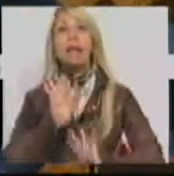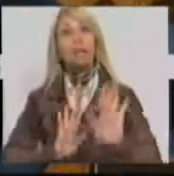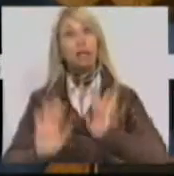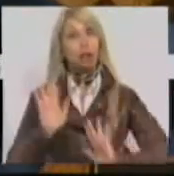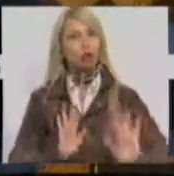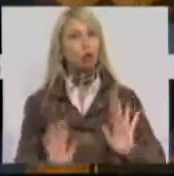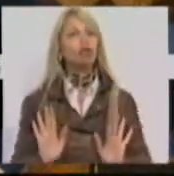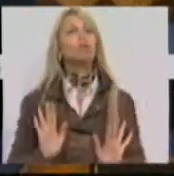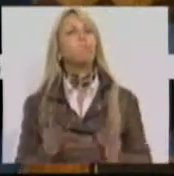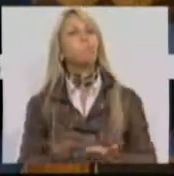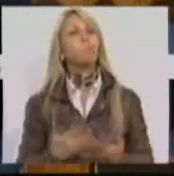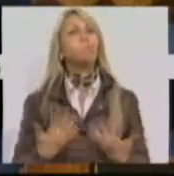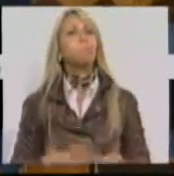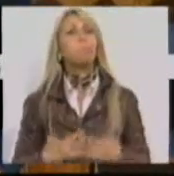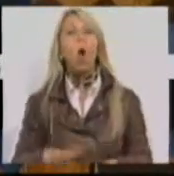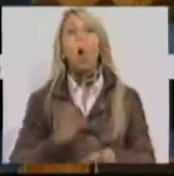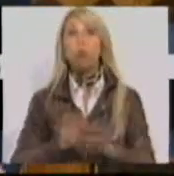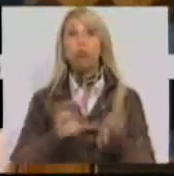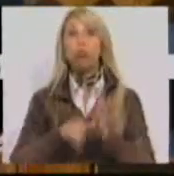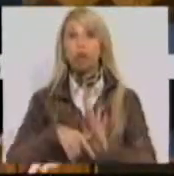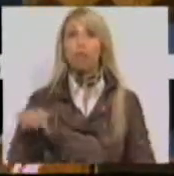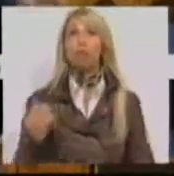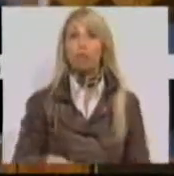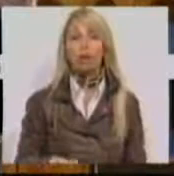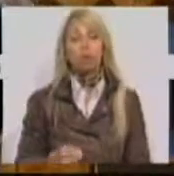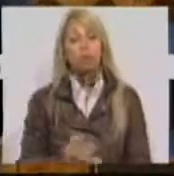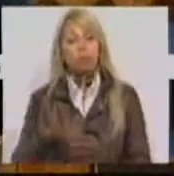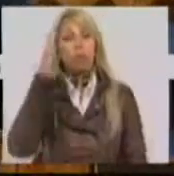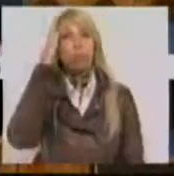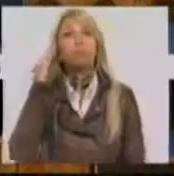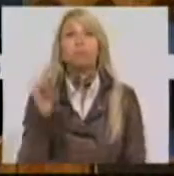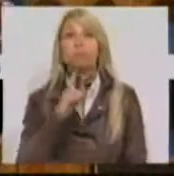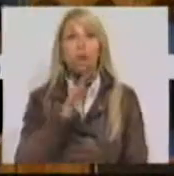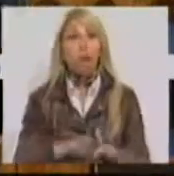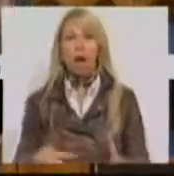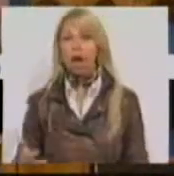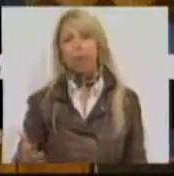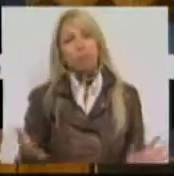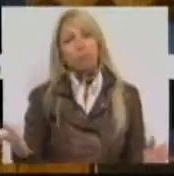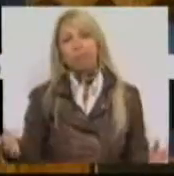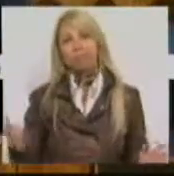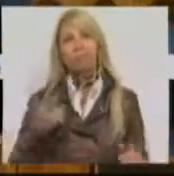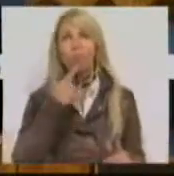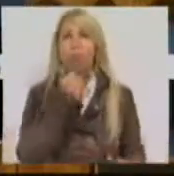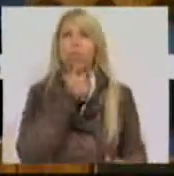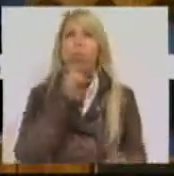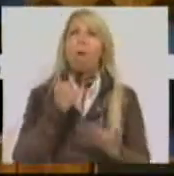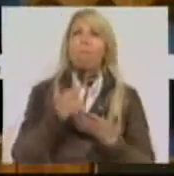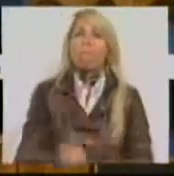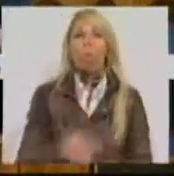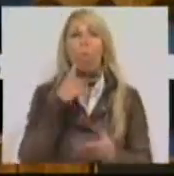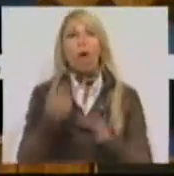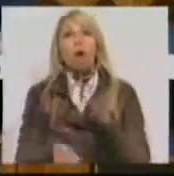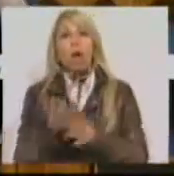projeto do Partido dos Verdes, porque, de facto, consideramos que esta Câmara não deve deliberar um apoio ou a criação